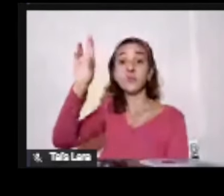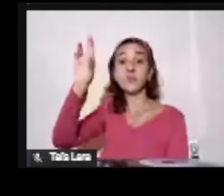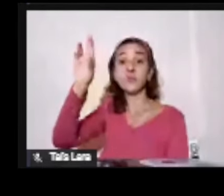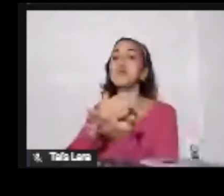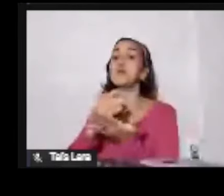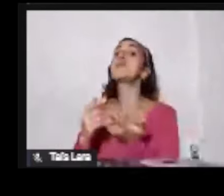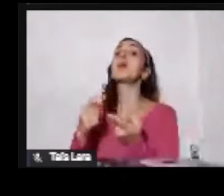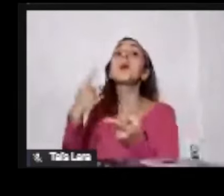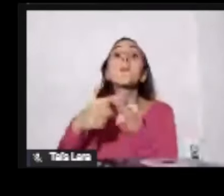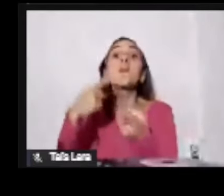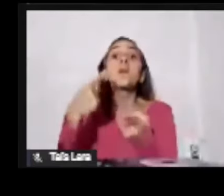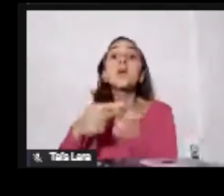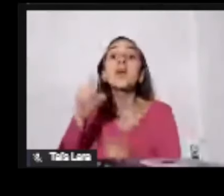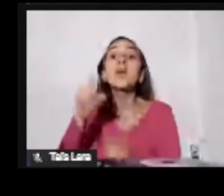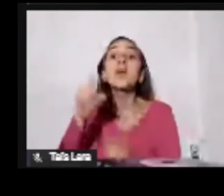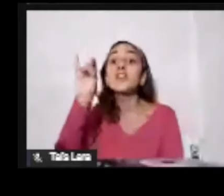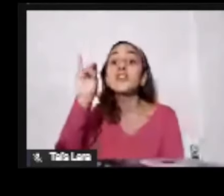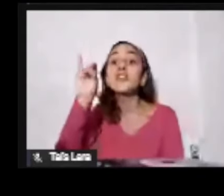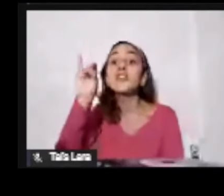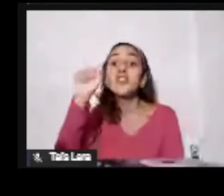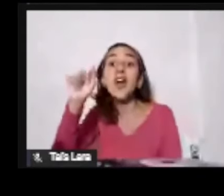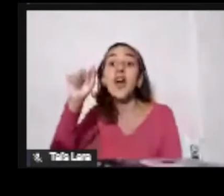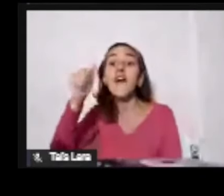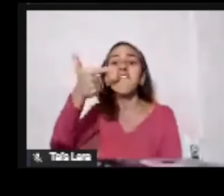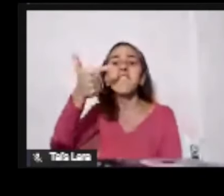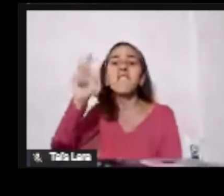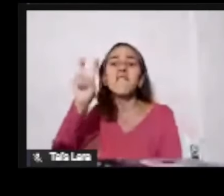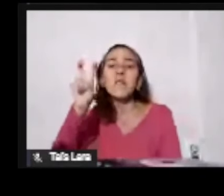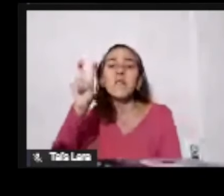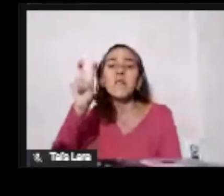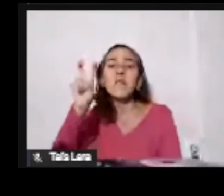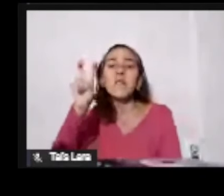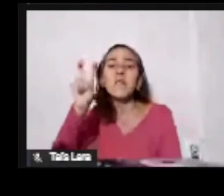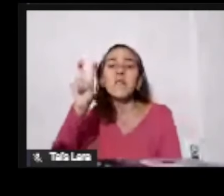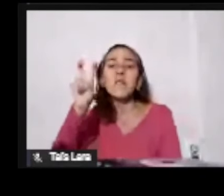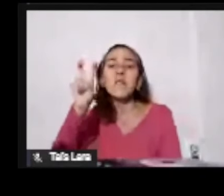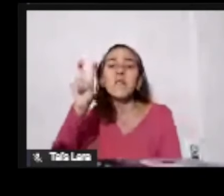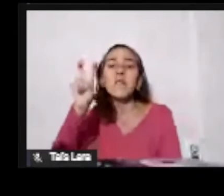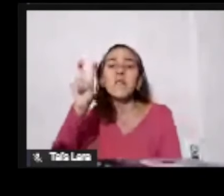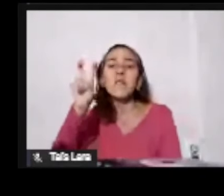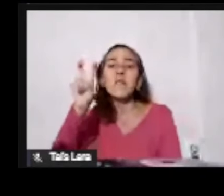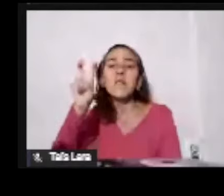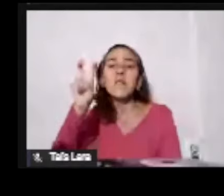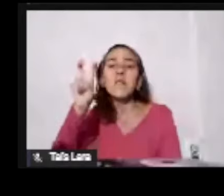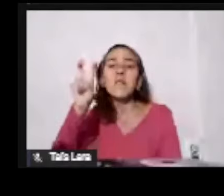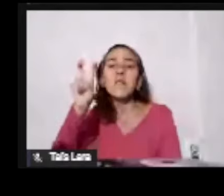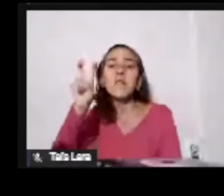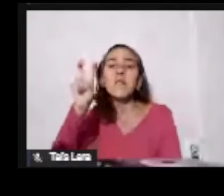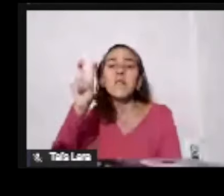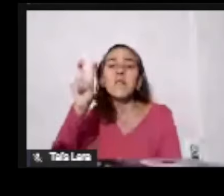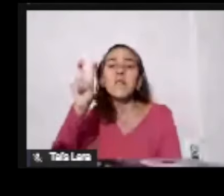data muito importante. Dia 26 de junho de Amanhã é 26 de junho, certo? No dia